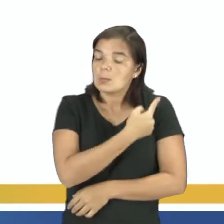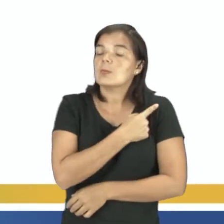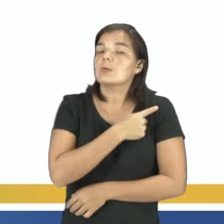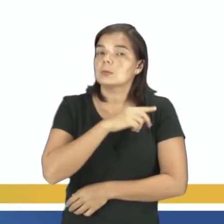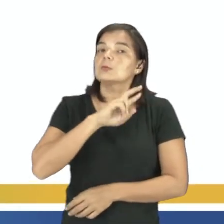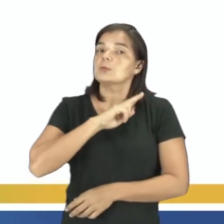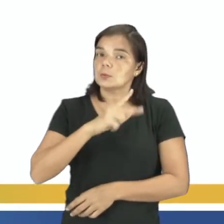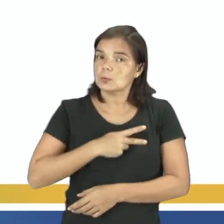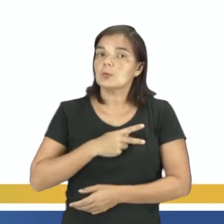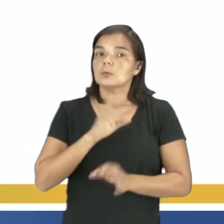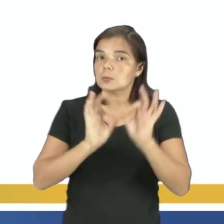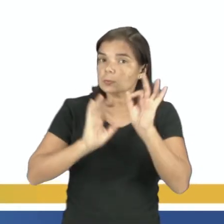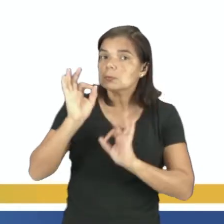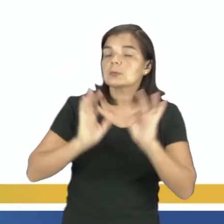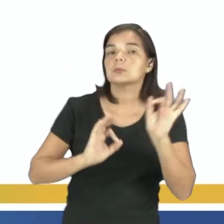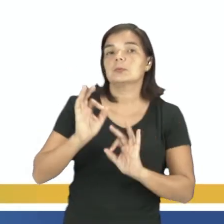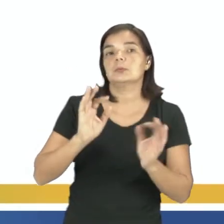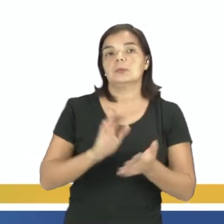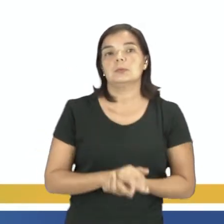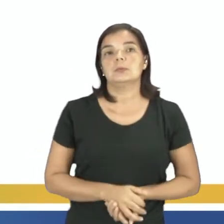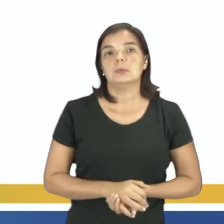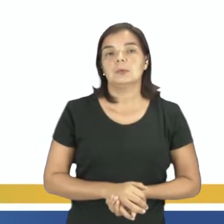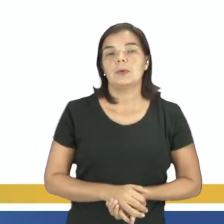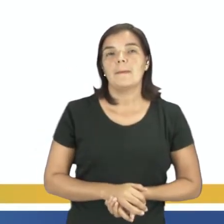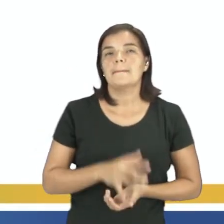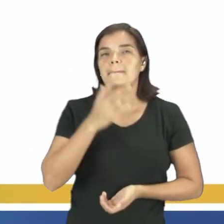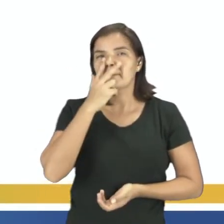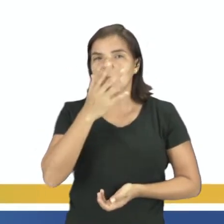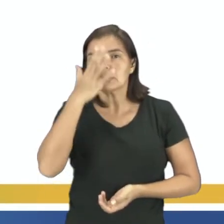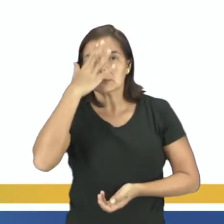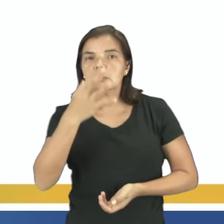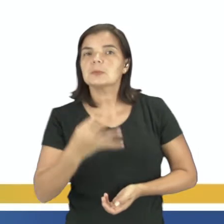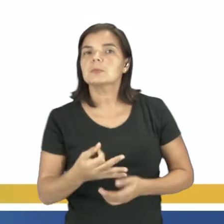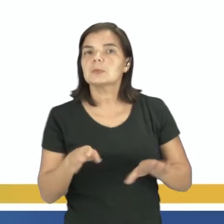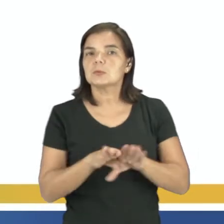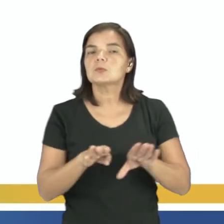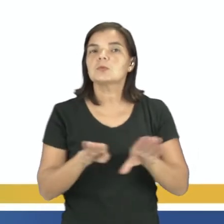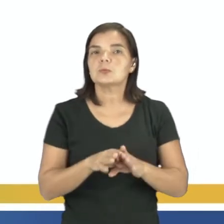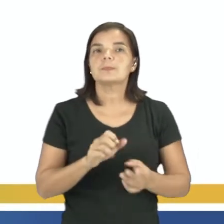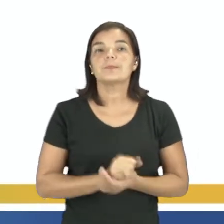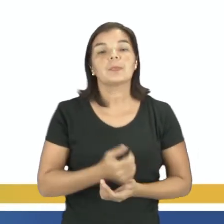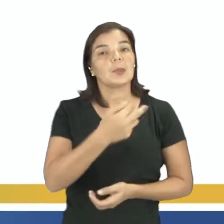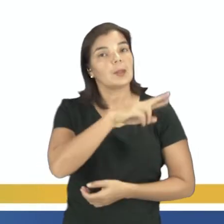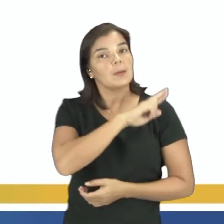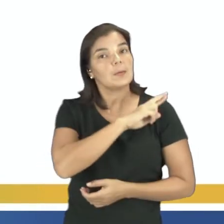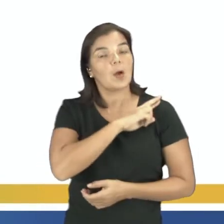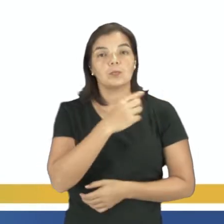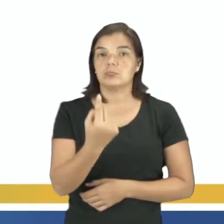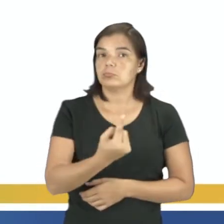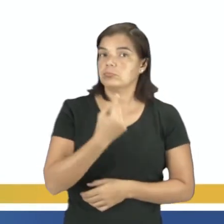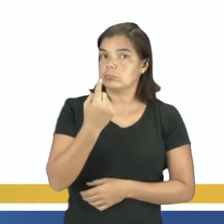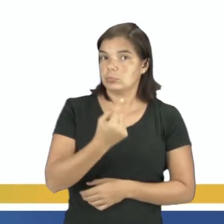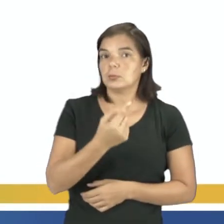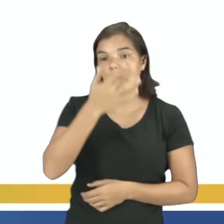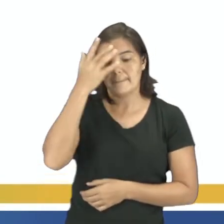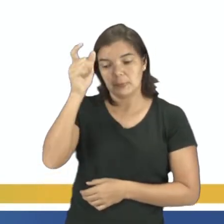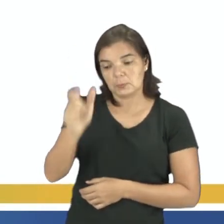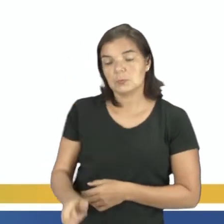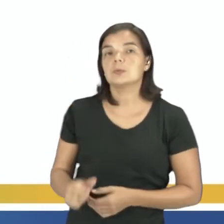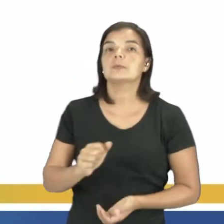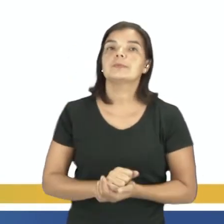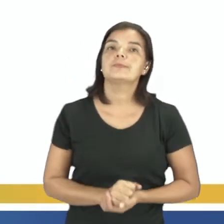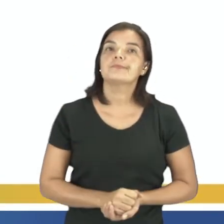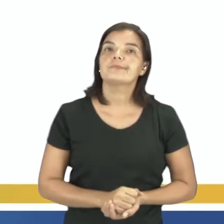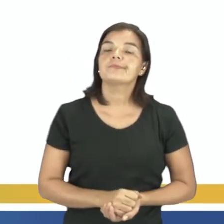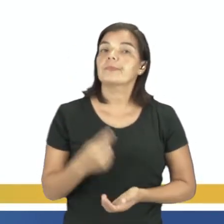que construímos. É, meio que há essa afirmação mesmo da responsabilidade individual do sujeito.